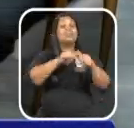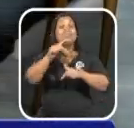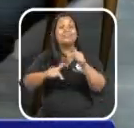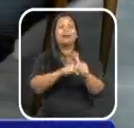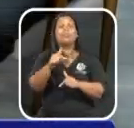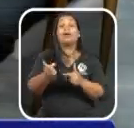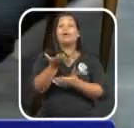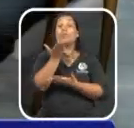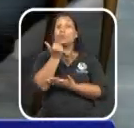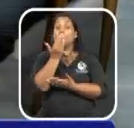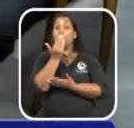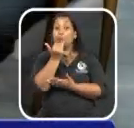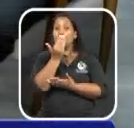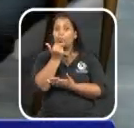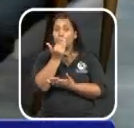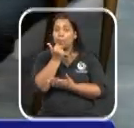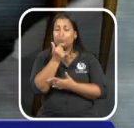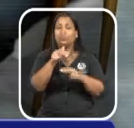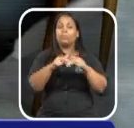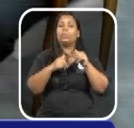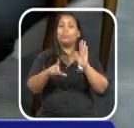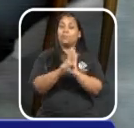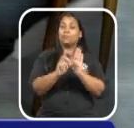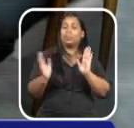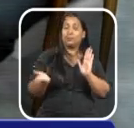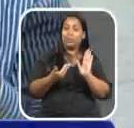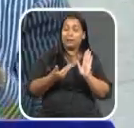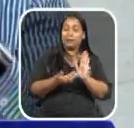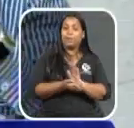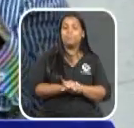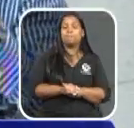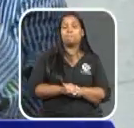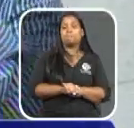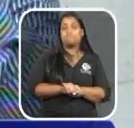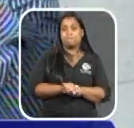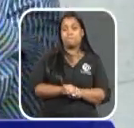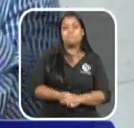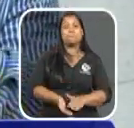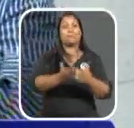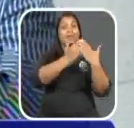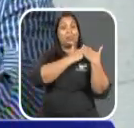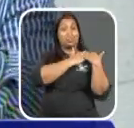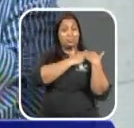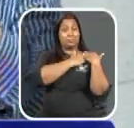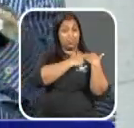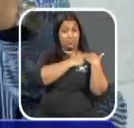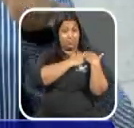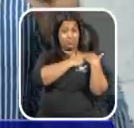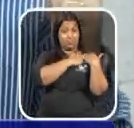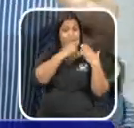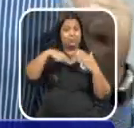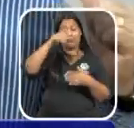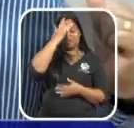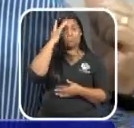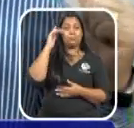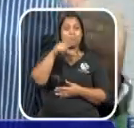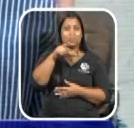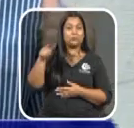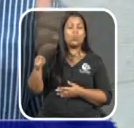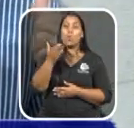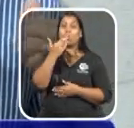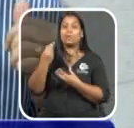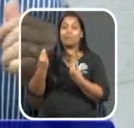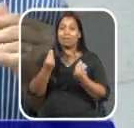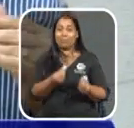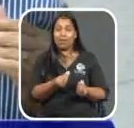gênero alimentício, em virtude de lei, cuja responsabilidade é atenuada àqueles que fornecem o